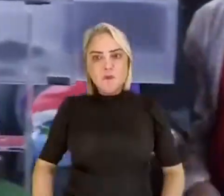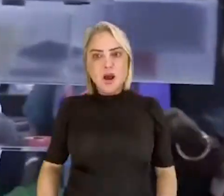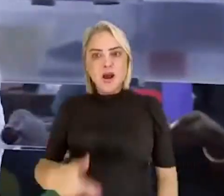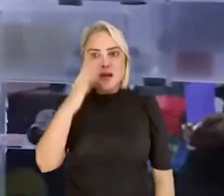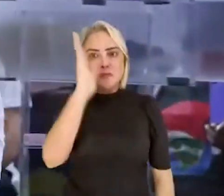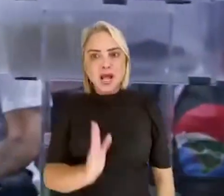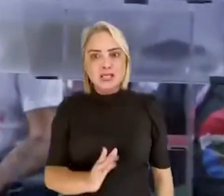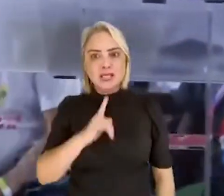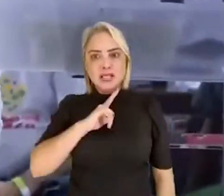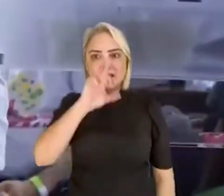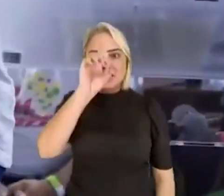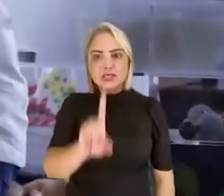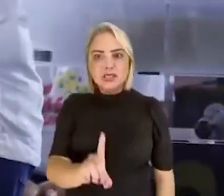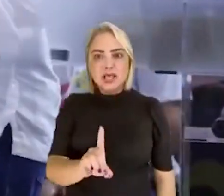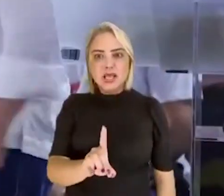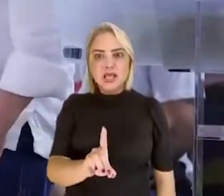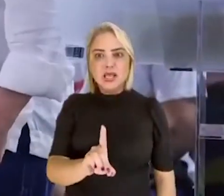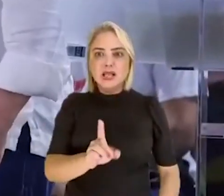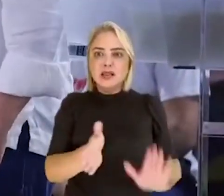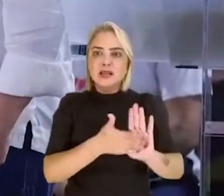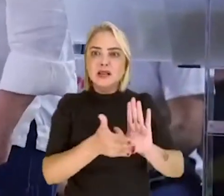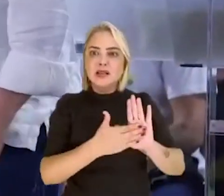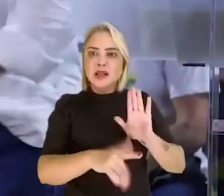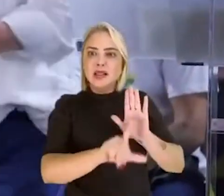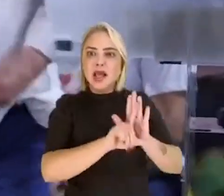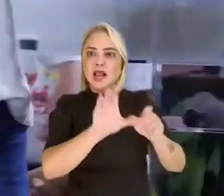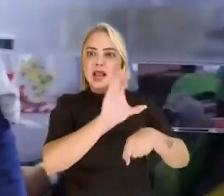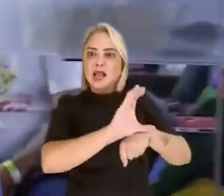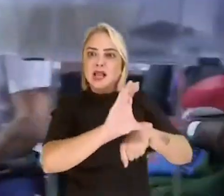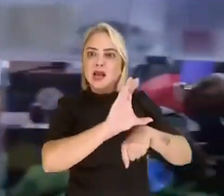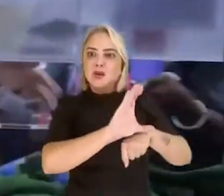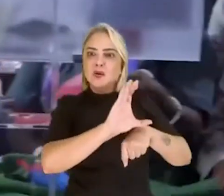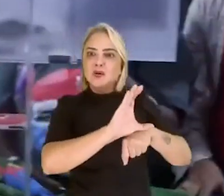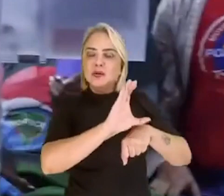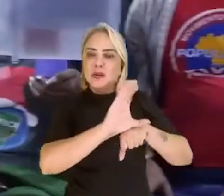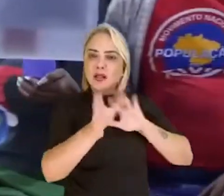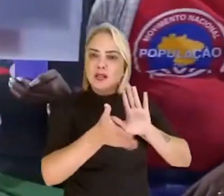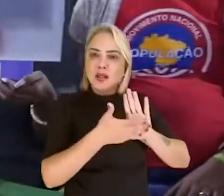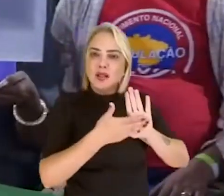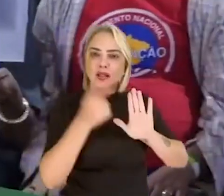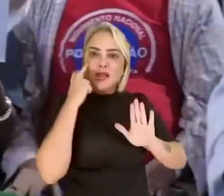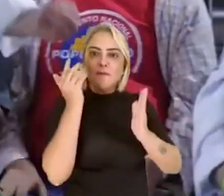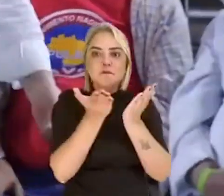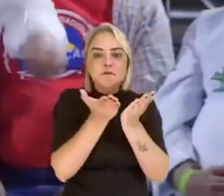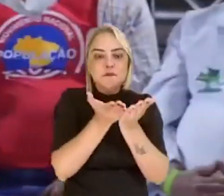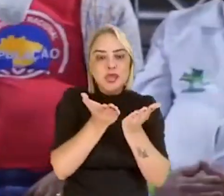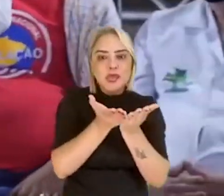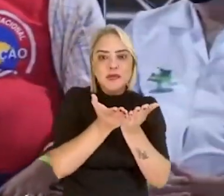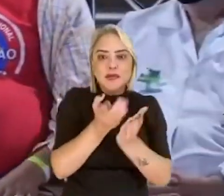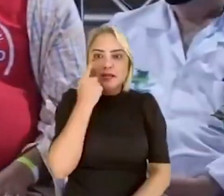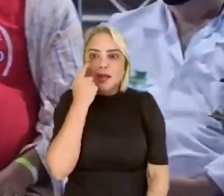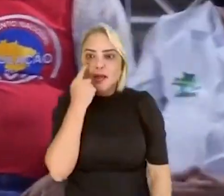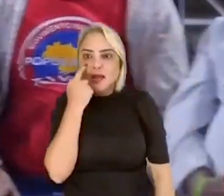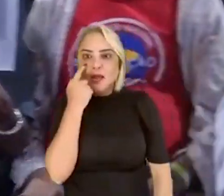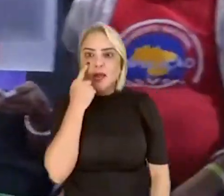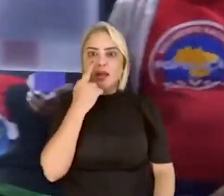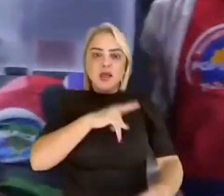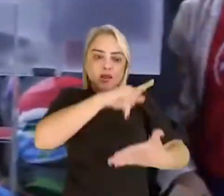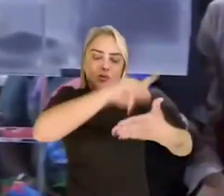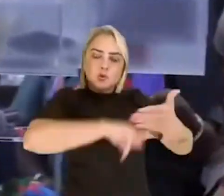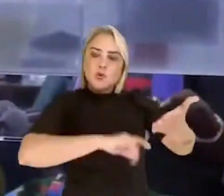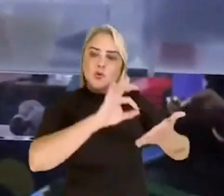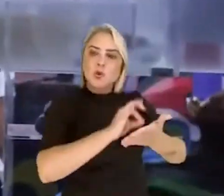elementares estão previstos na Constituição estão previsto na Bíblia estão previstos na declaração universal